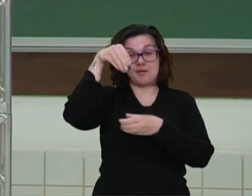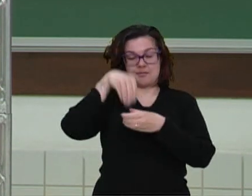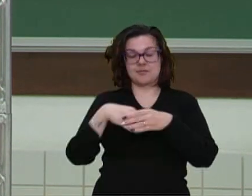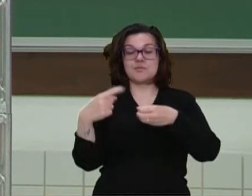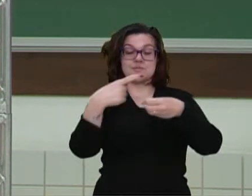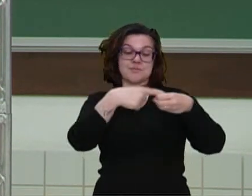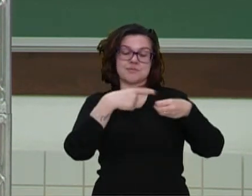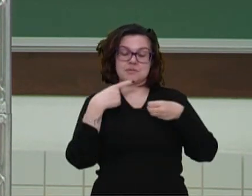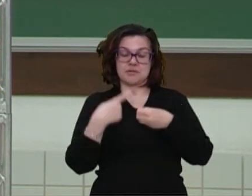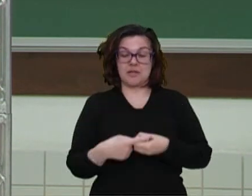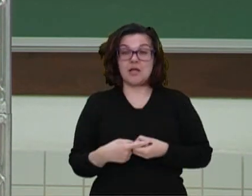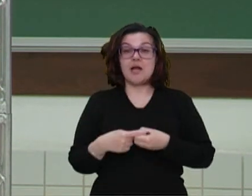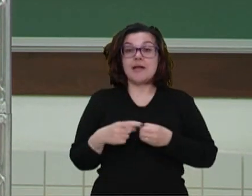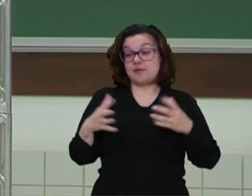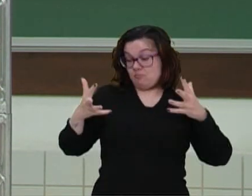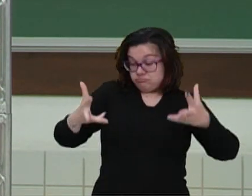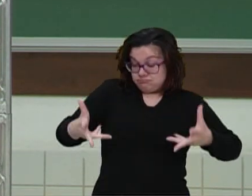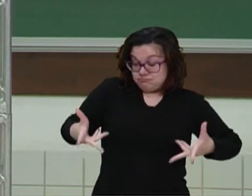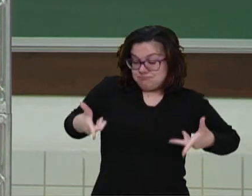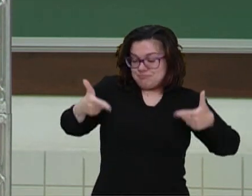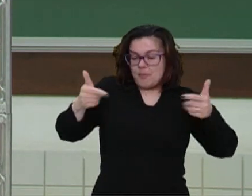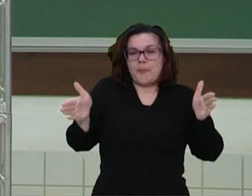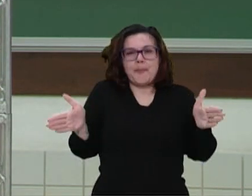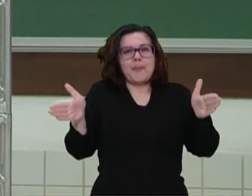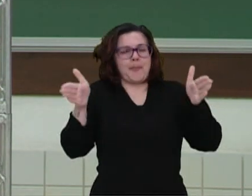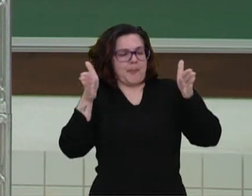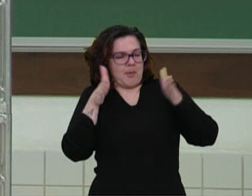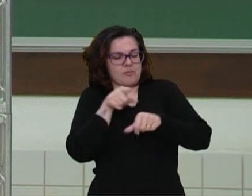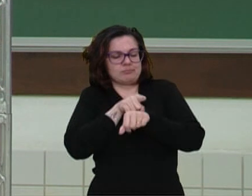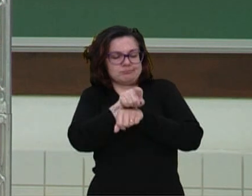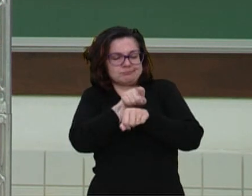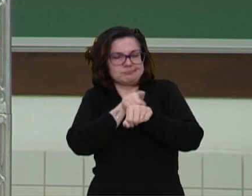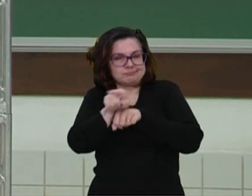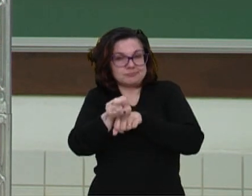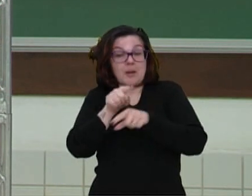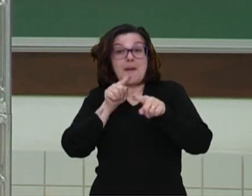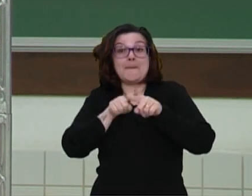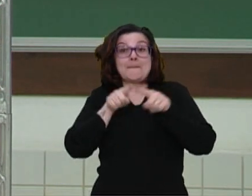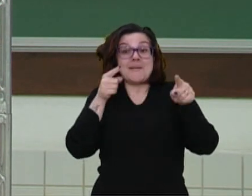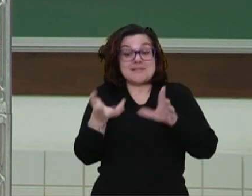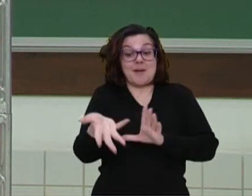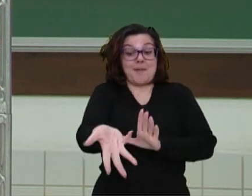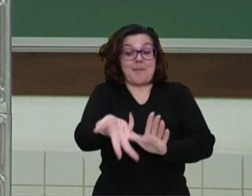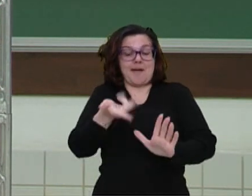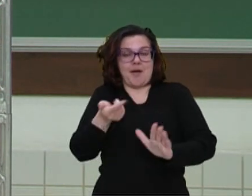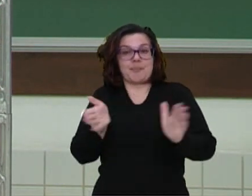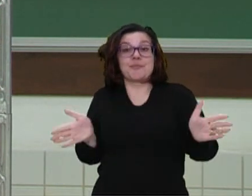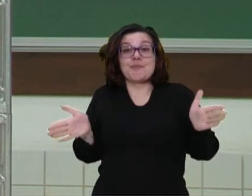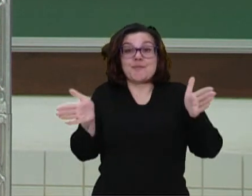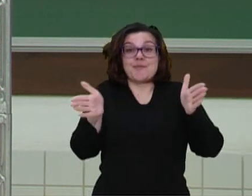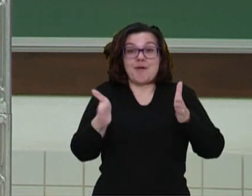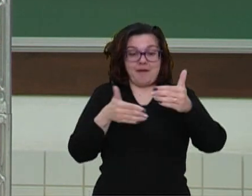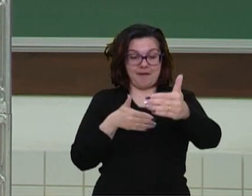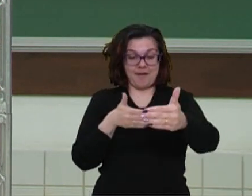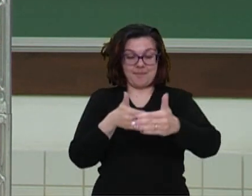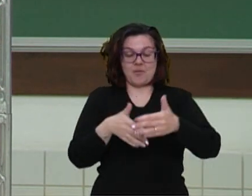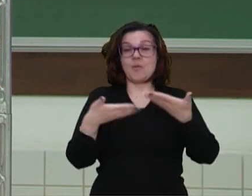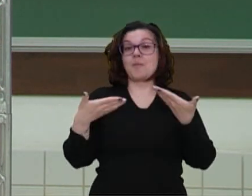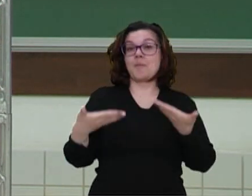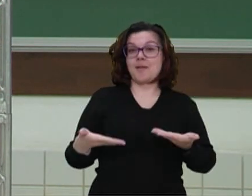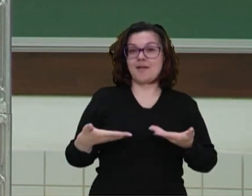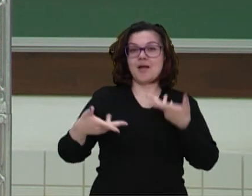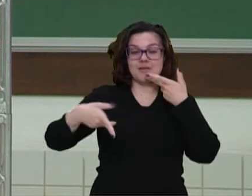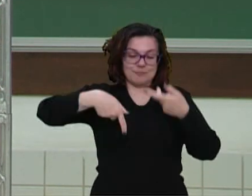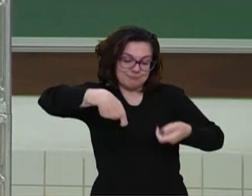leve, tem uma couraça menor, tem um menor armamento, mas ele é mais rápido e ele é menor por ser mais leve, ele